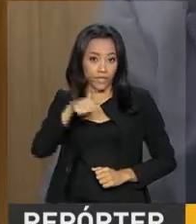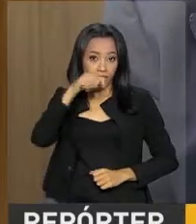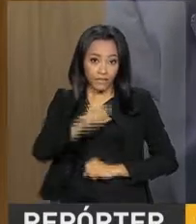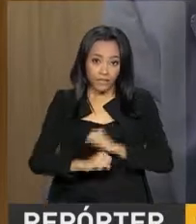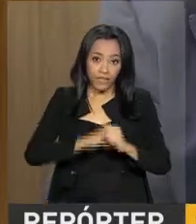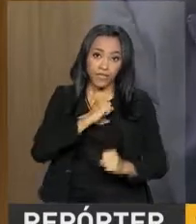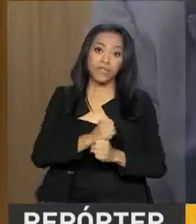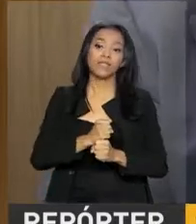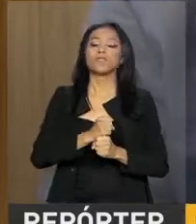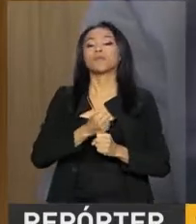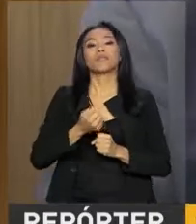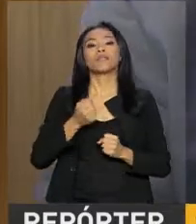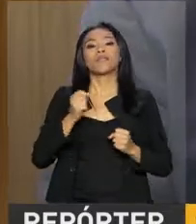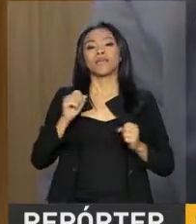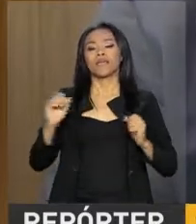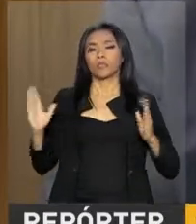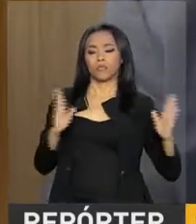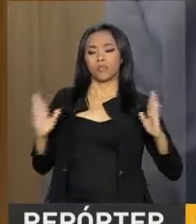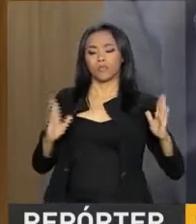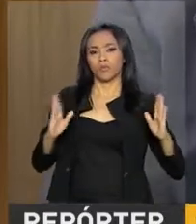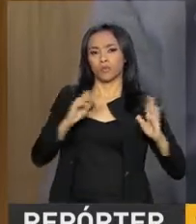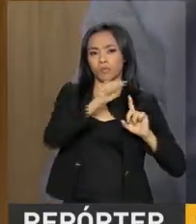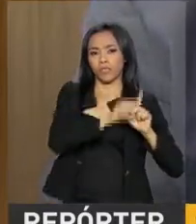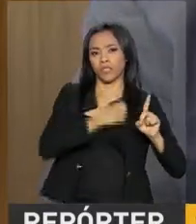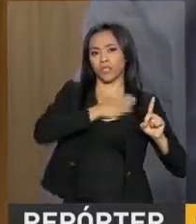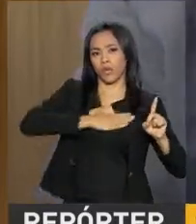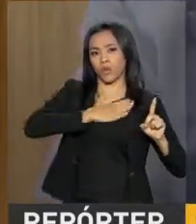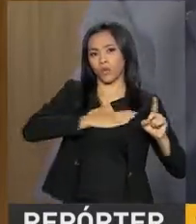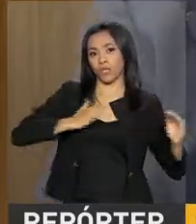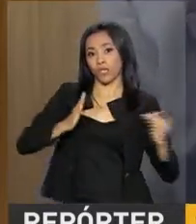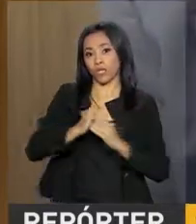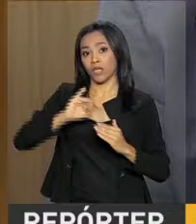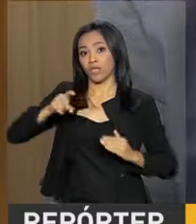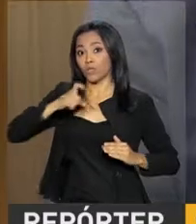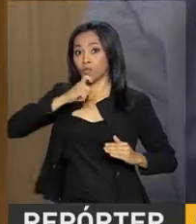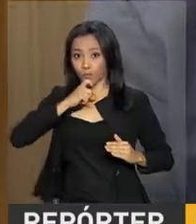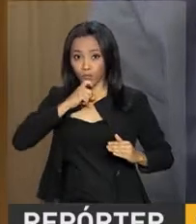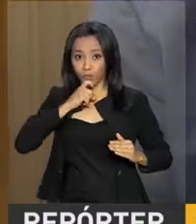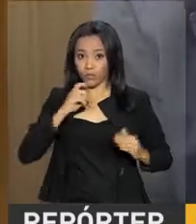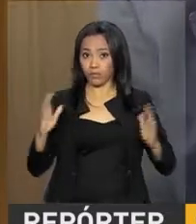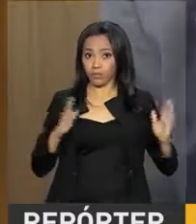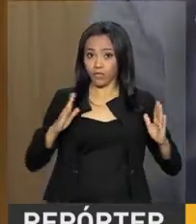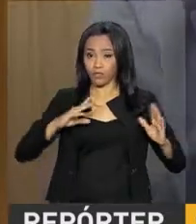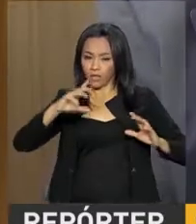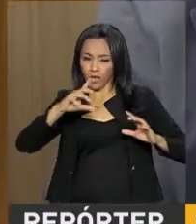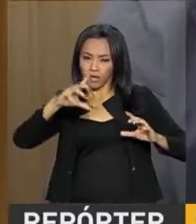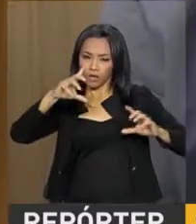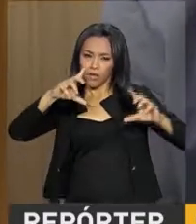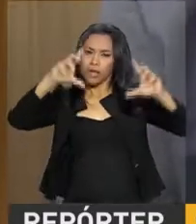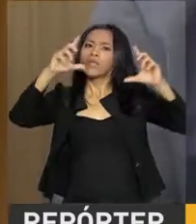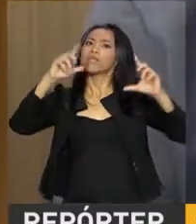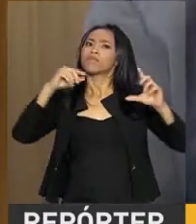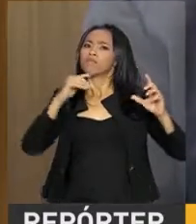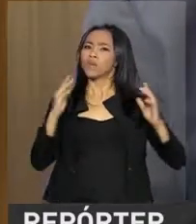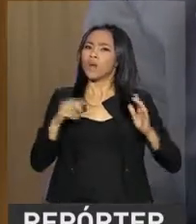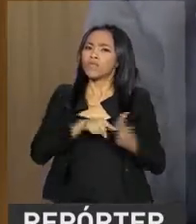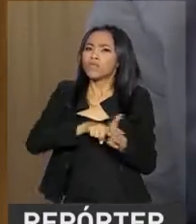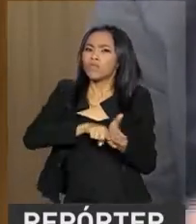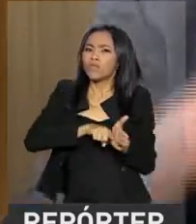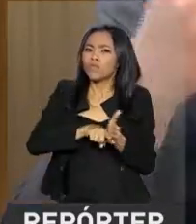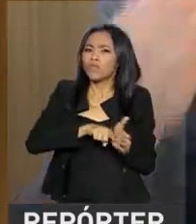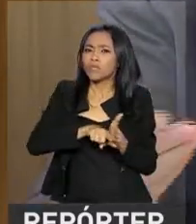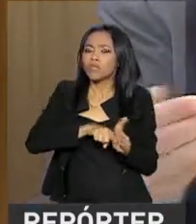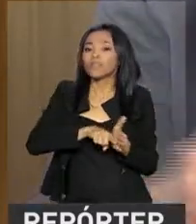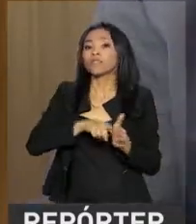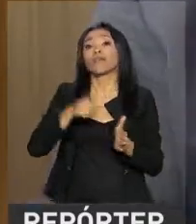desmatamento medido de agosto a julho pelos dados que nós temos até janeiro o desmatamento caiu 20% em relação